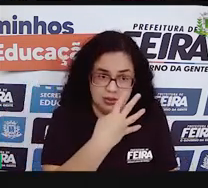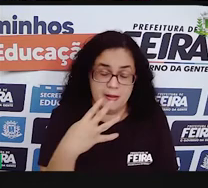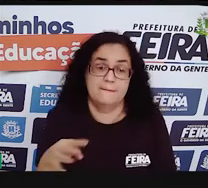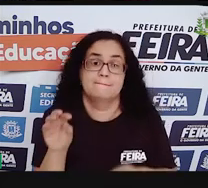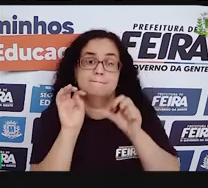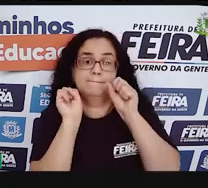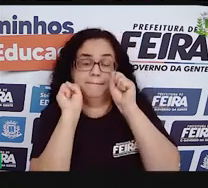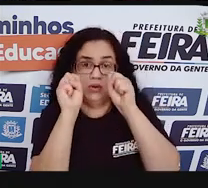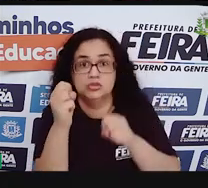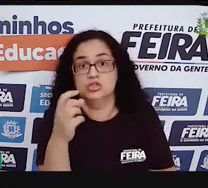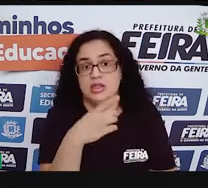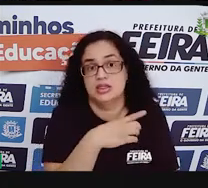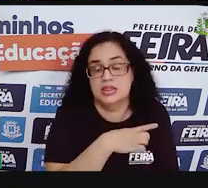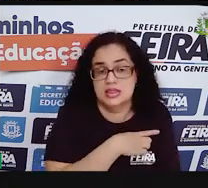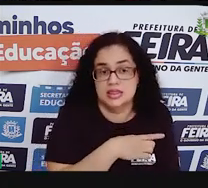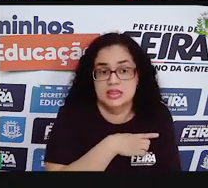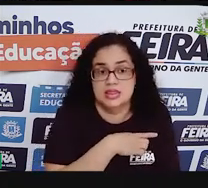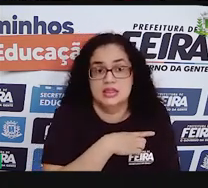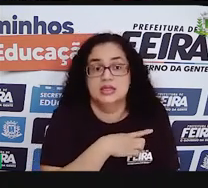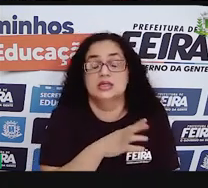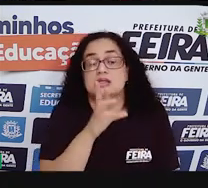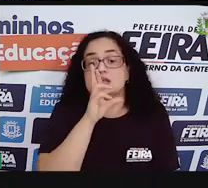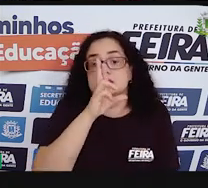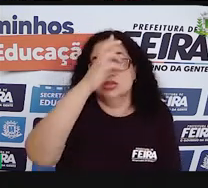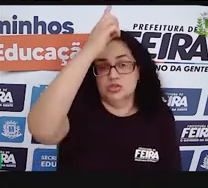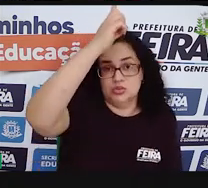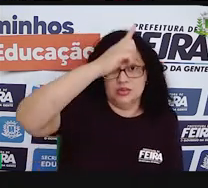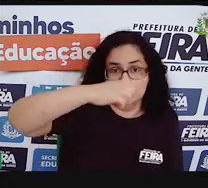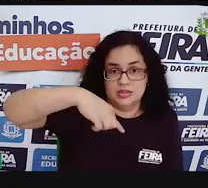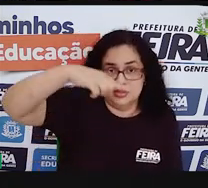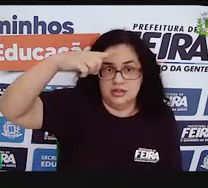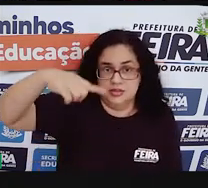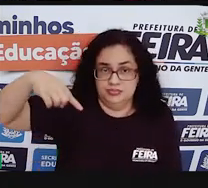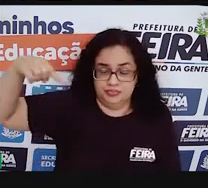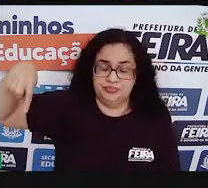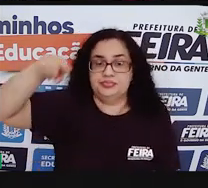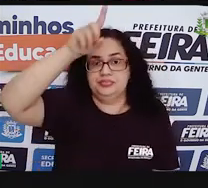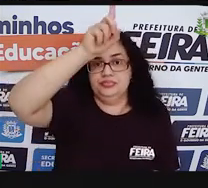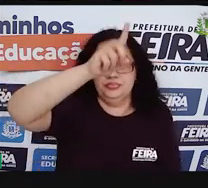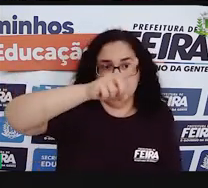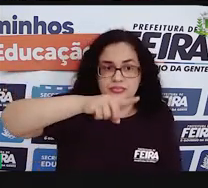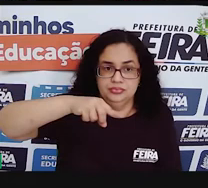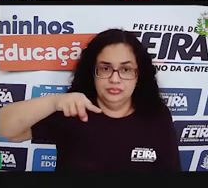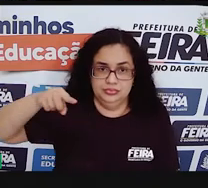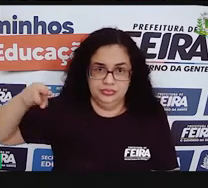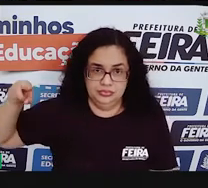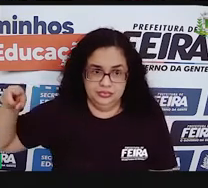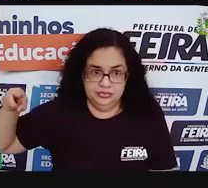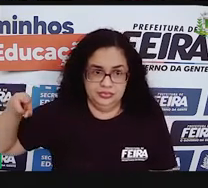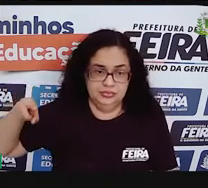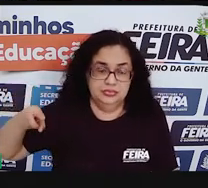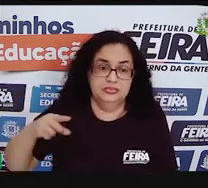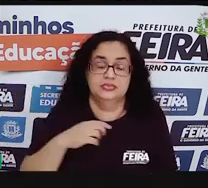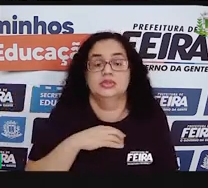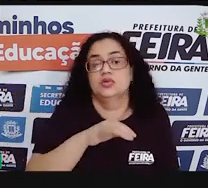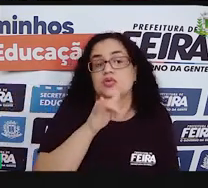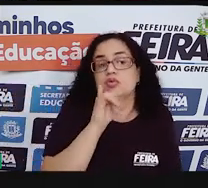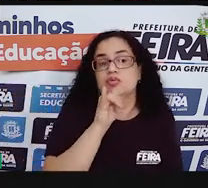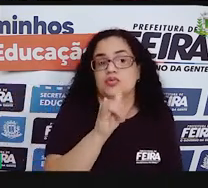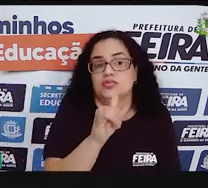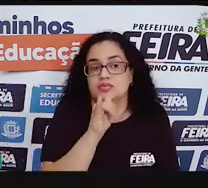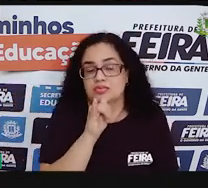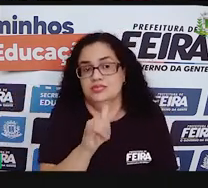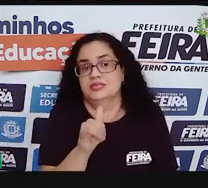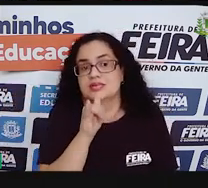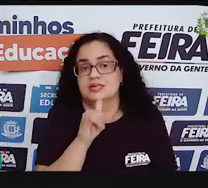também podem aparecer representadas num gráfico. O gráfico é uma representação de informações